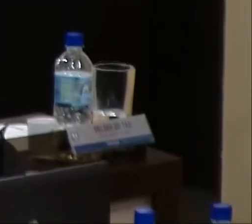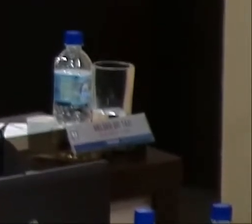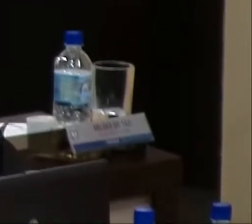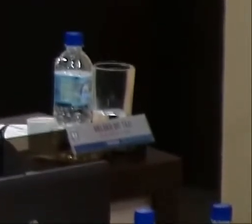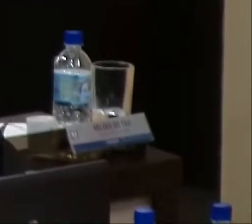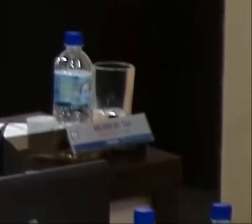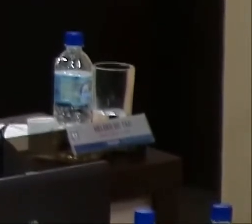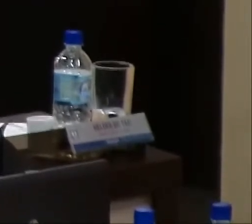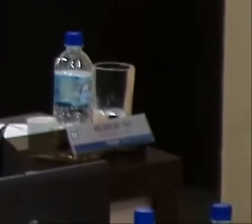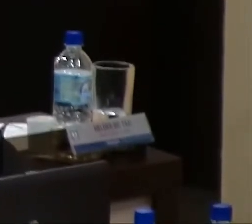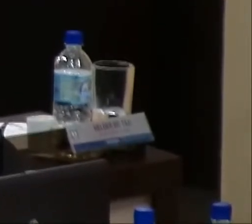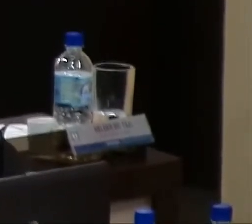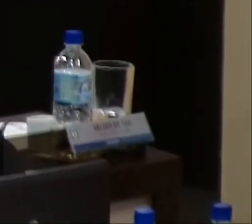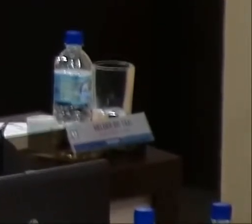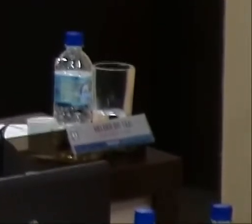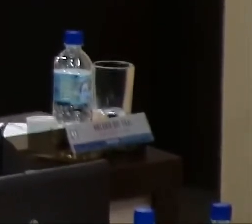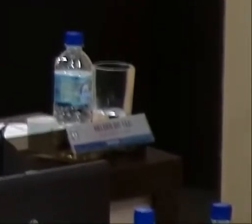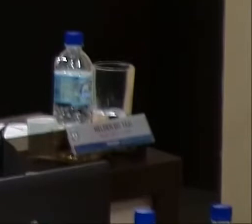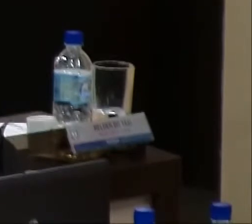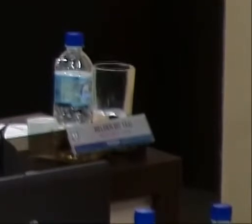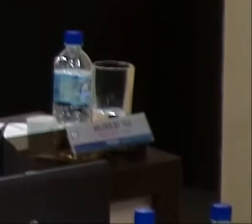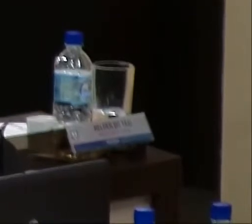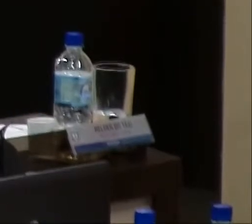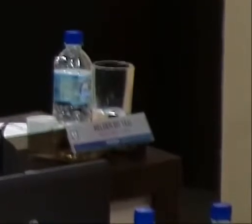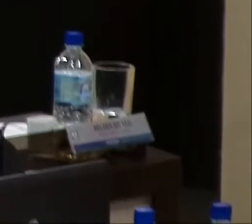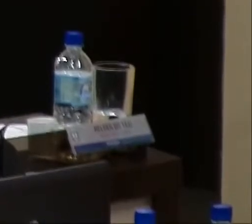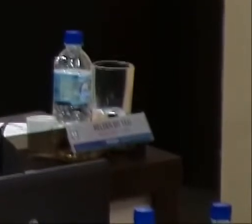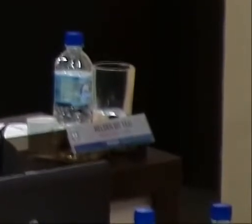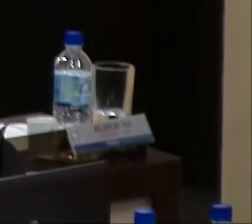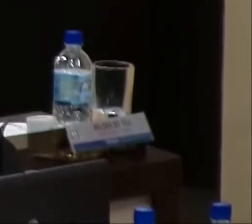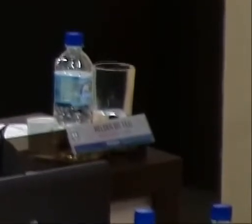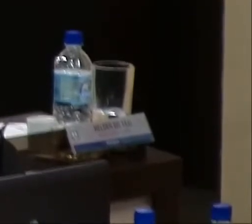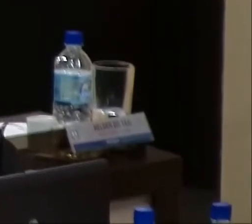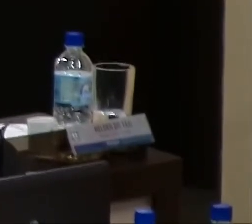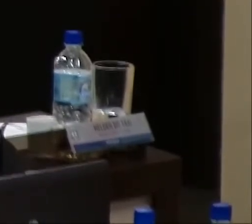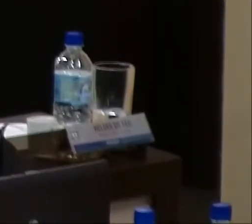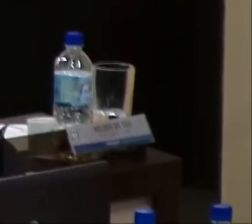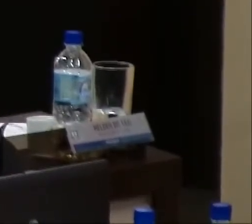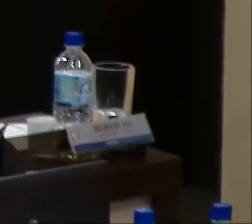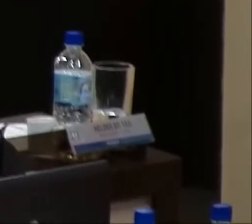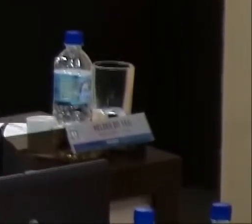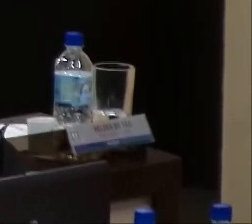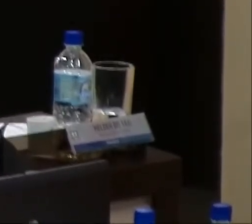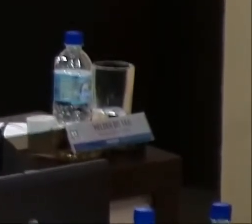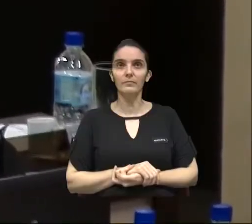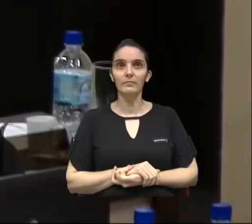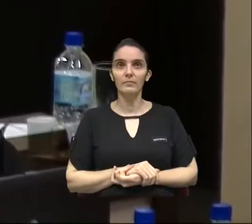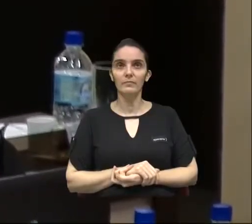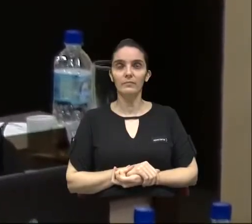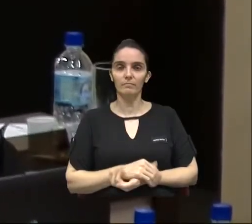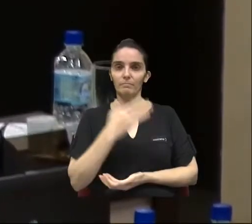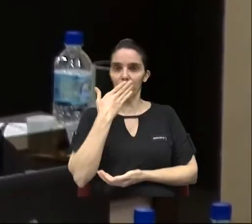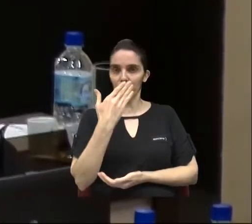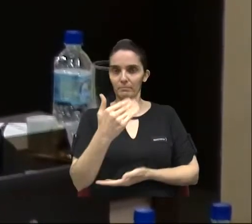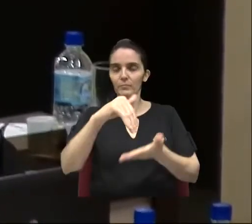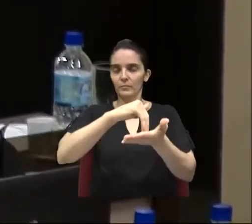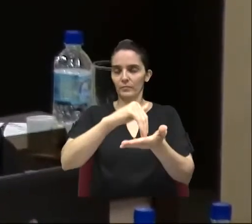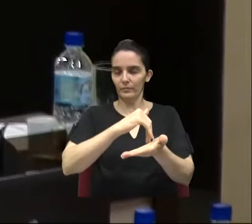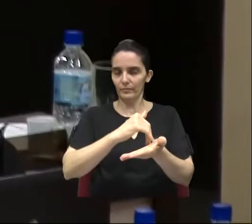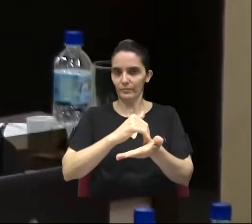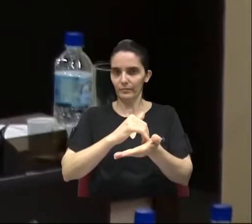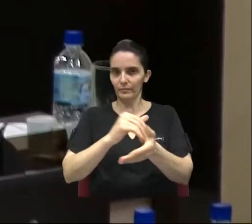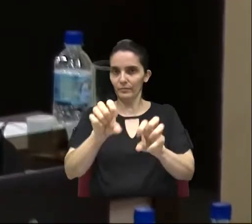na biblioteca, museu, teatro e nas secretarias, como a Secretaria de Educação também.